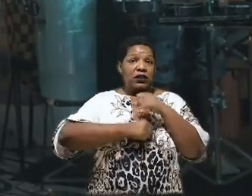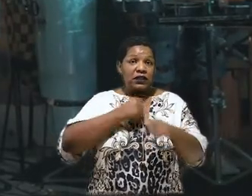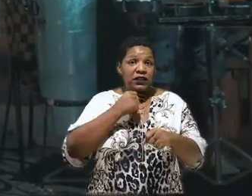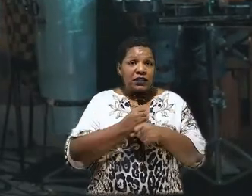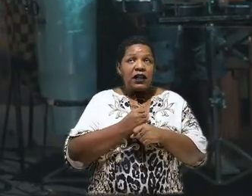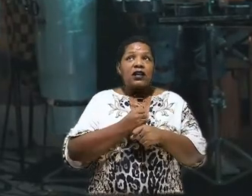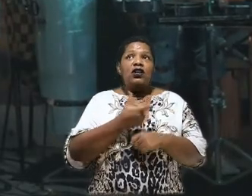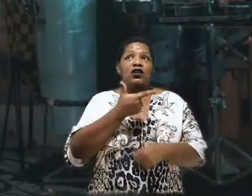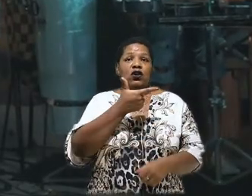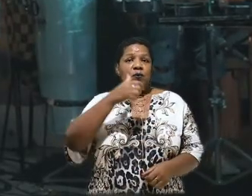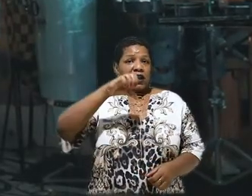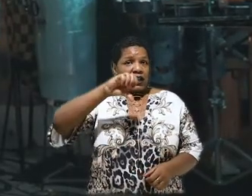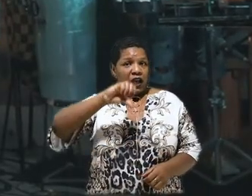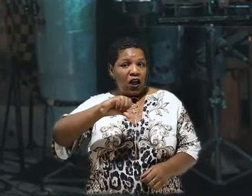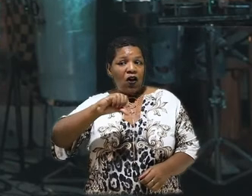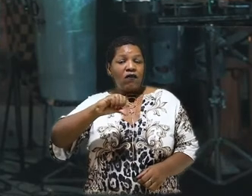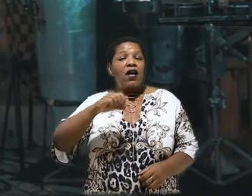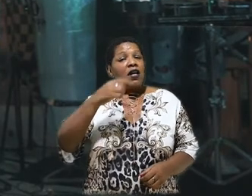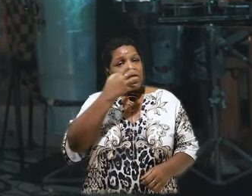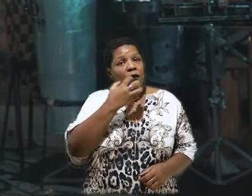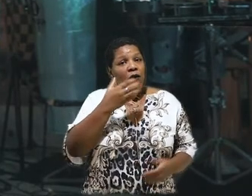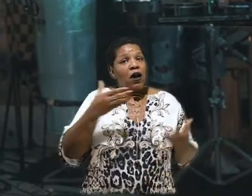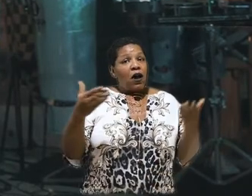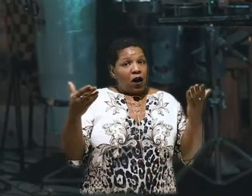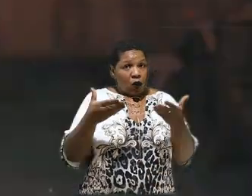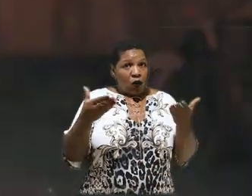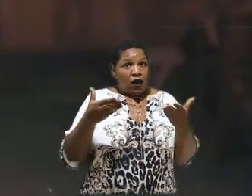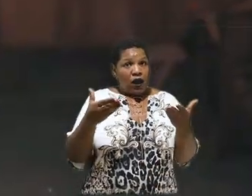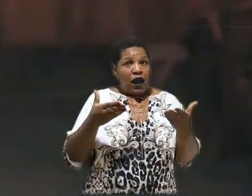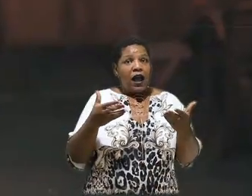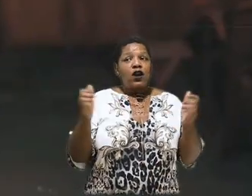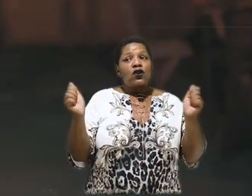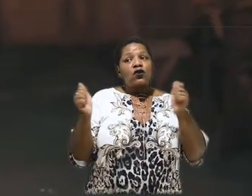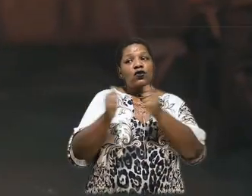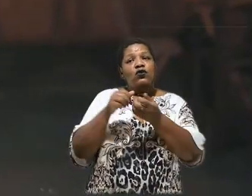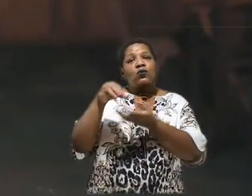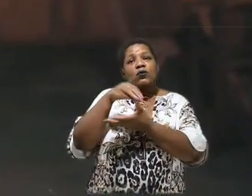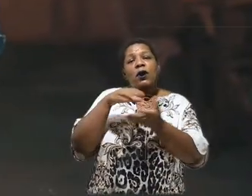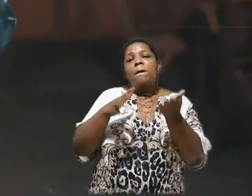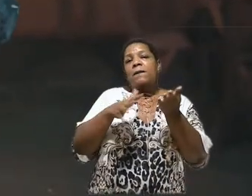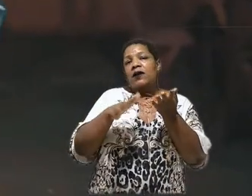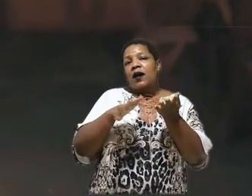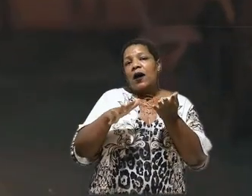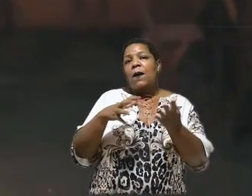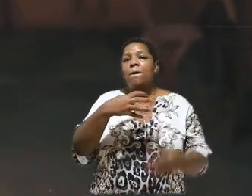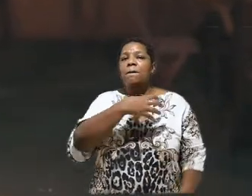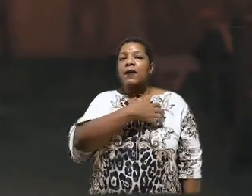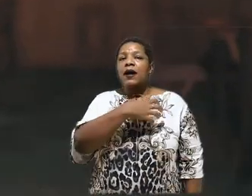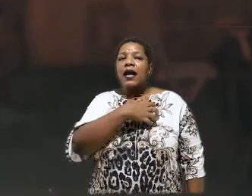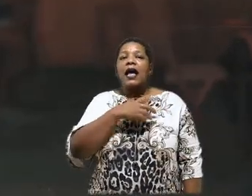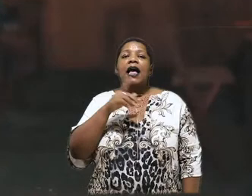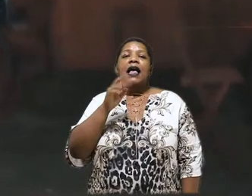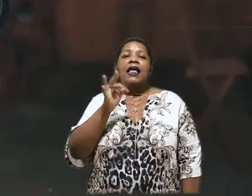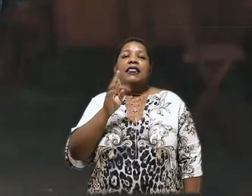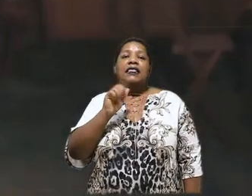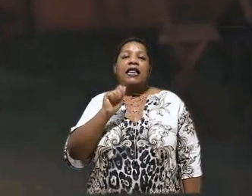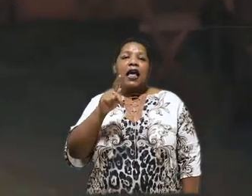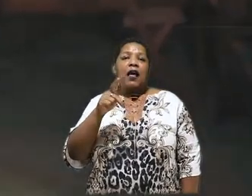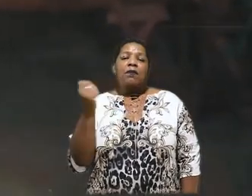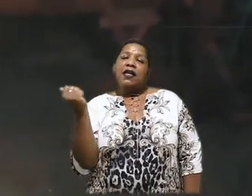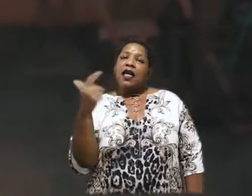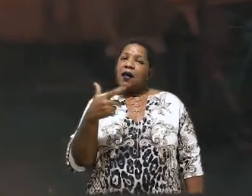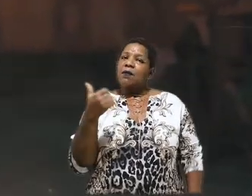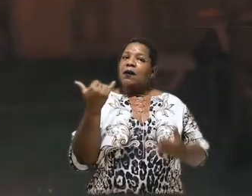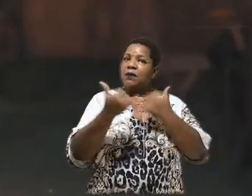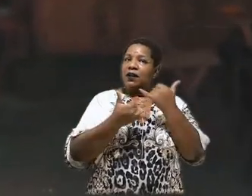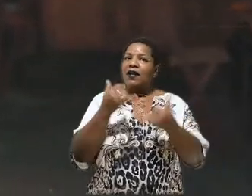anos mas tem 2019 e essa música que eu vou cantar aqui agora ela junto um pouquinho do pagodão baiano que entregue com raiva a gente faz uma